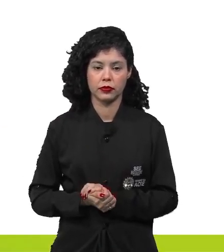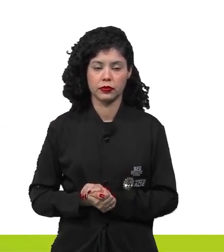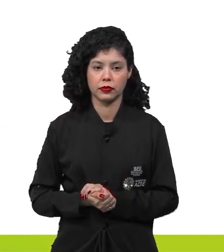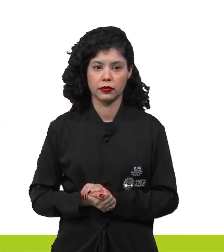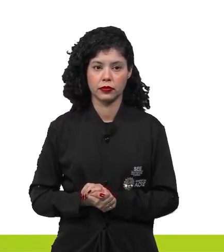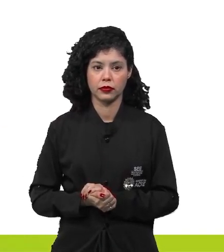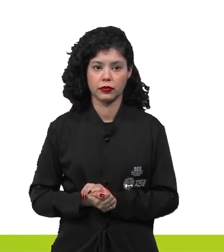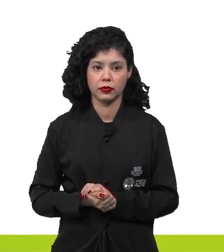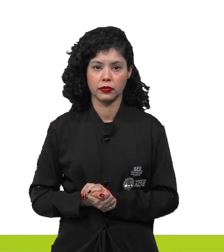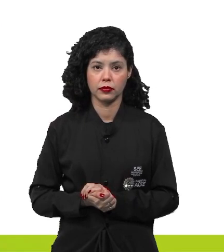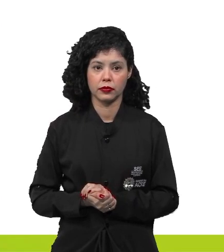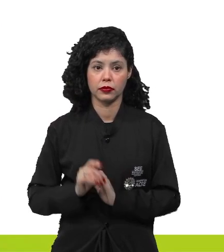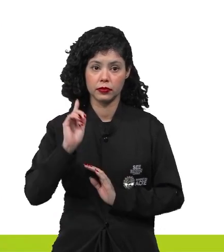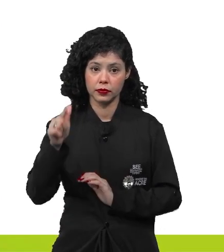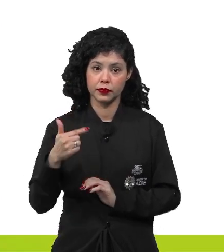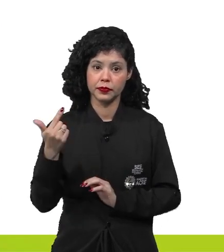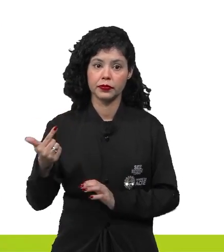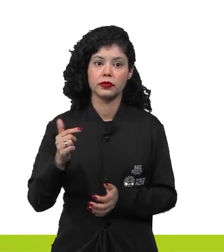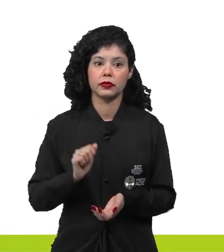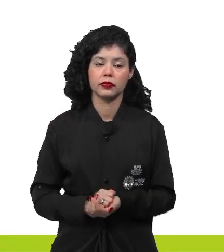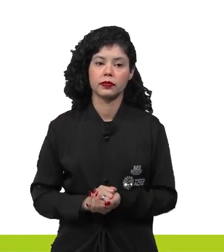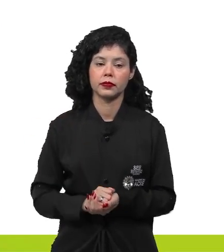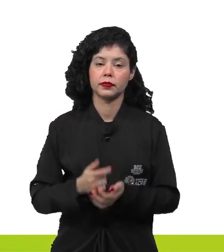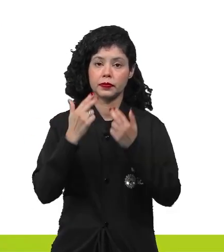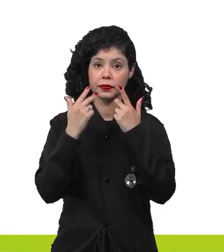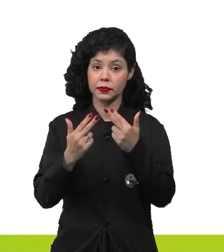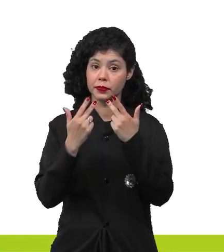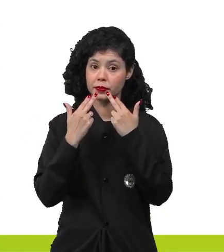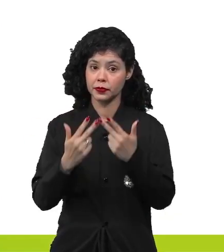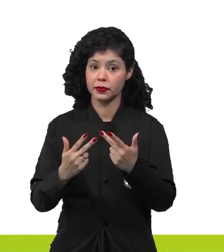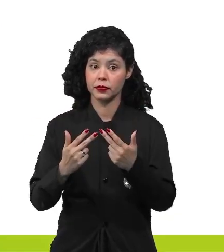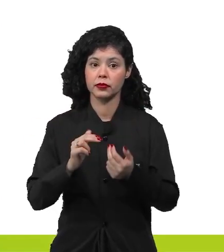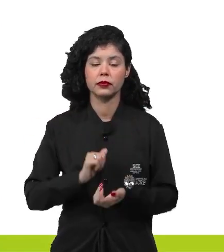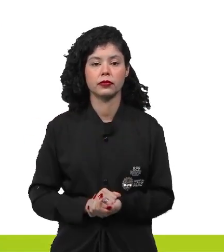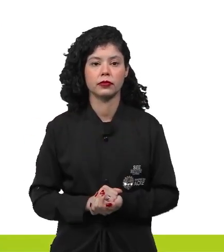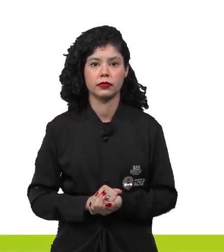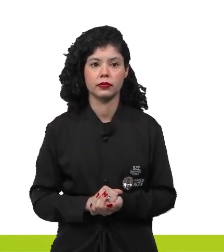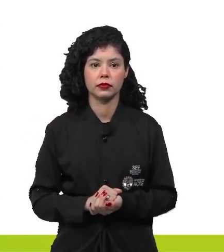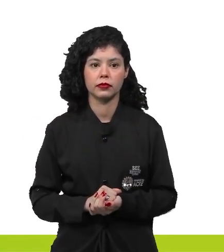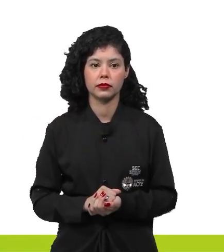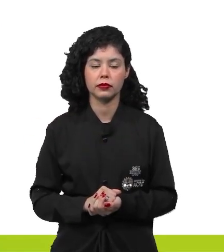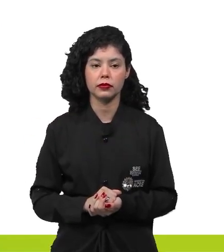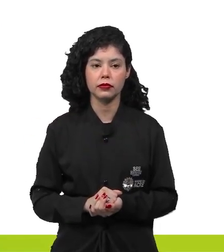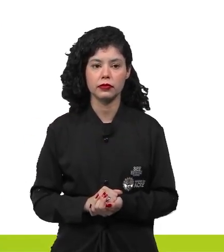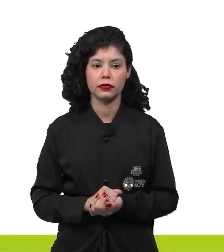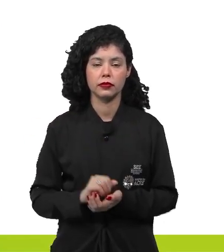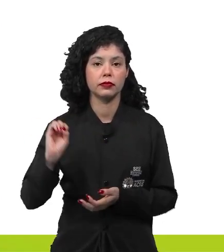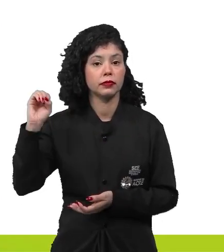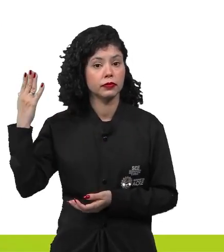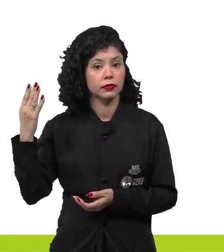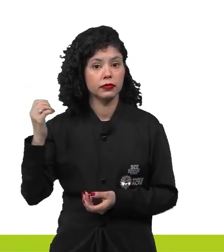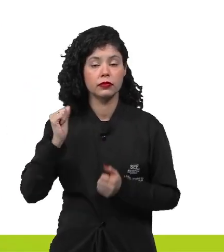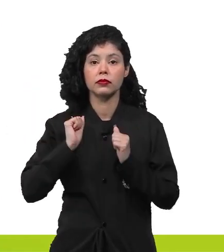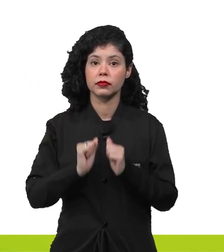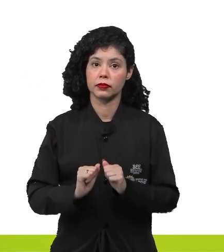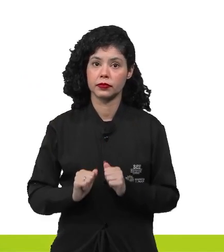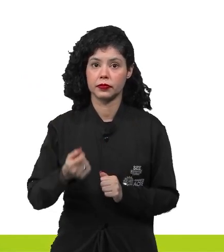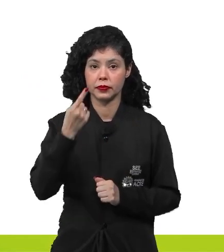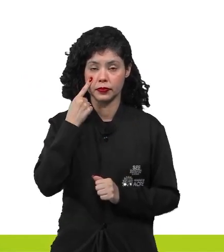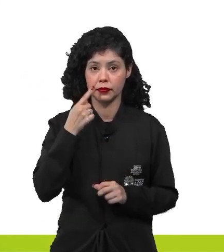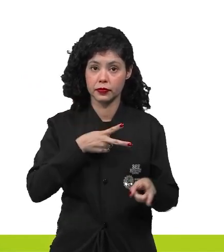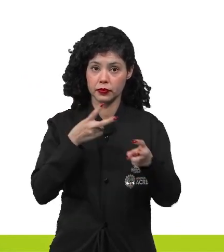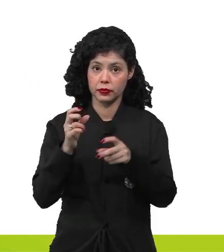O próximo gênero é a notícia, ou seja, the news. No caso, você pode observar